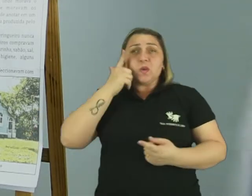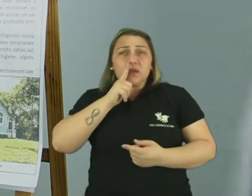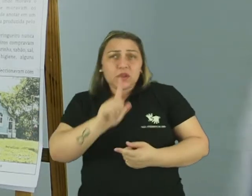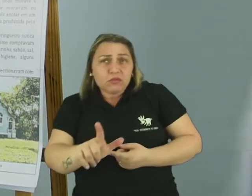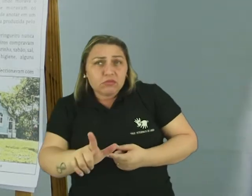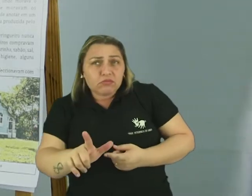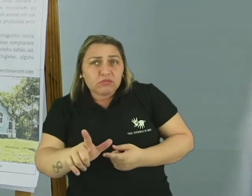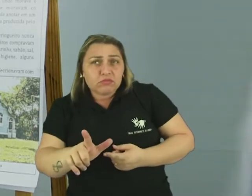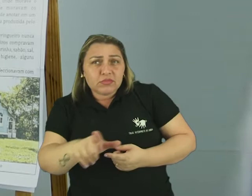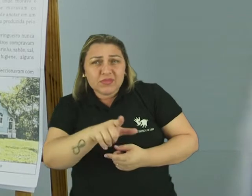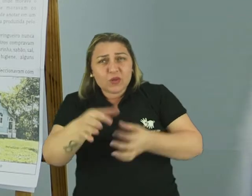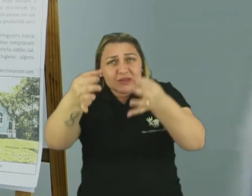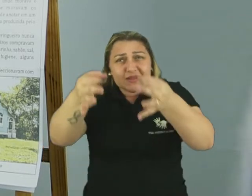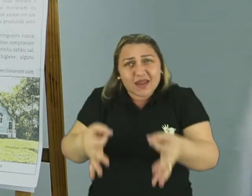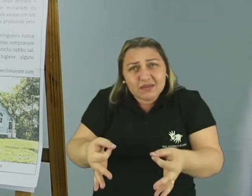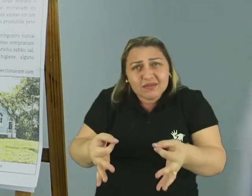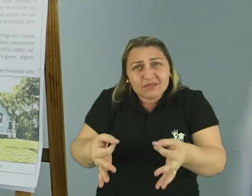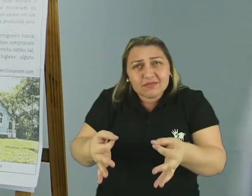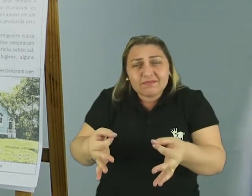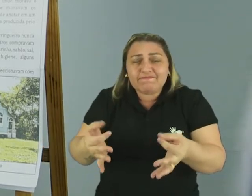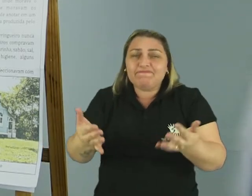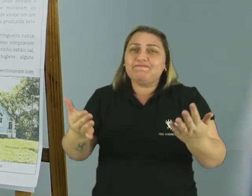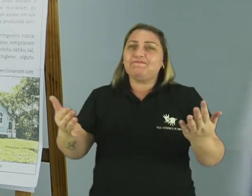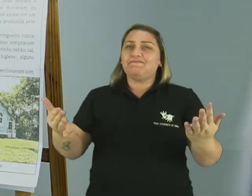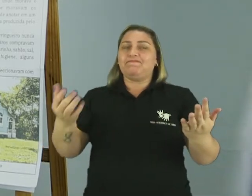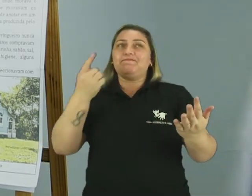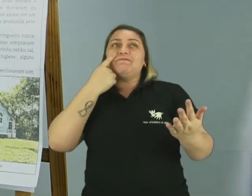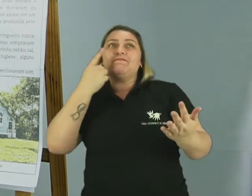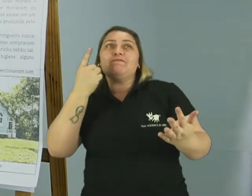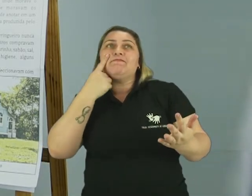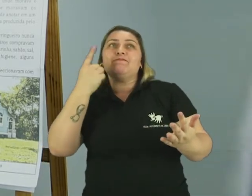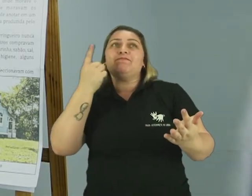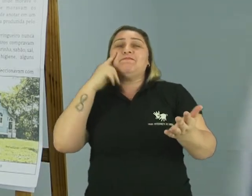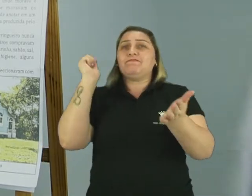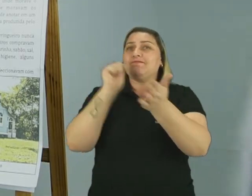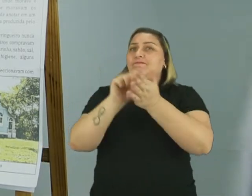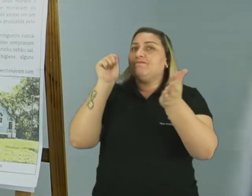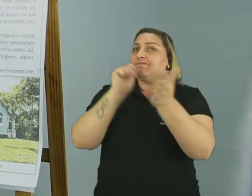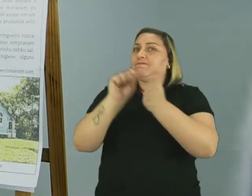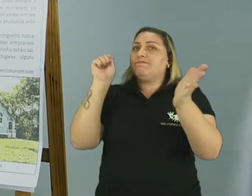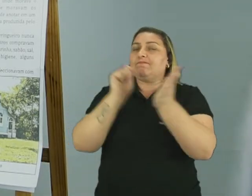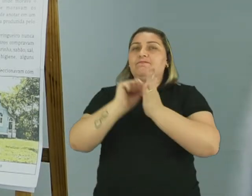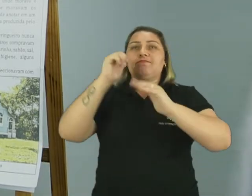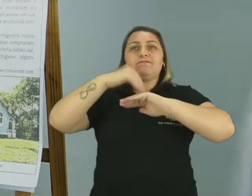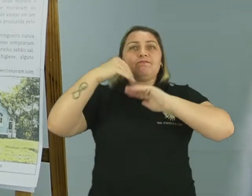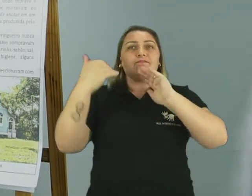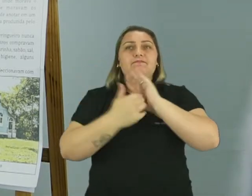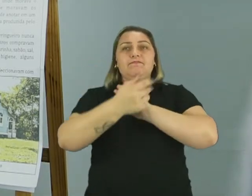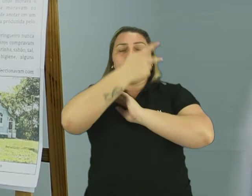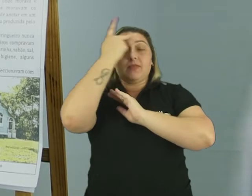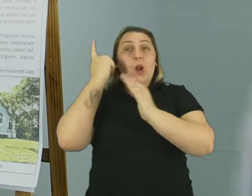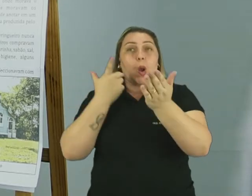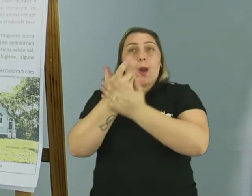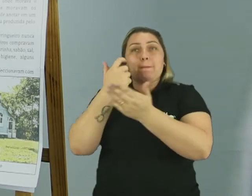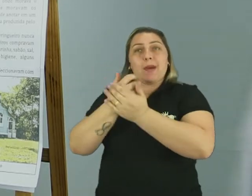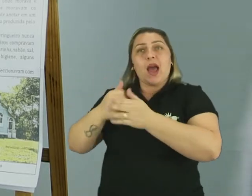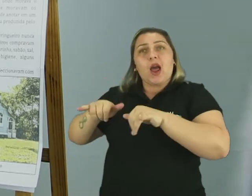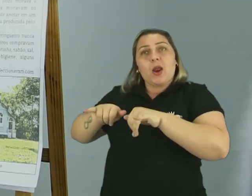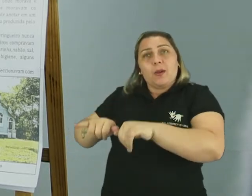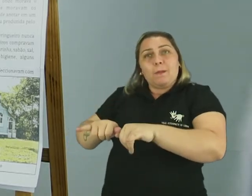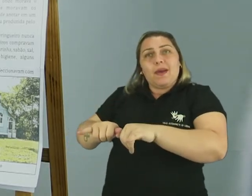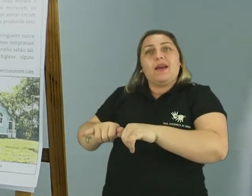conseguiram? Será que deu certo? Ó, e eles iam anotando tudo, essas pessoas iam anotando tudo